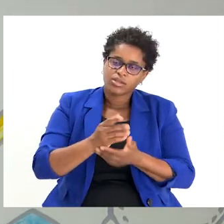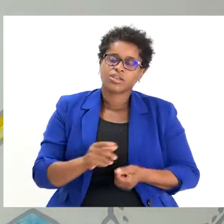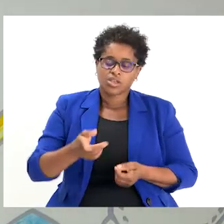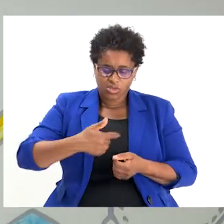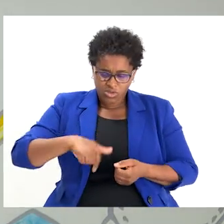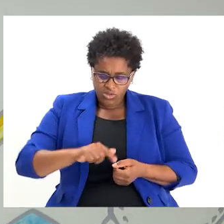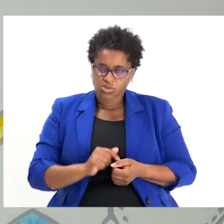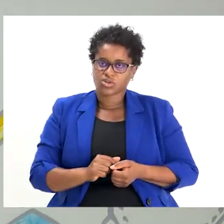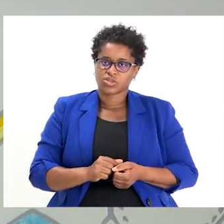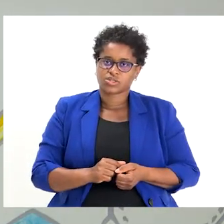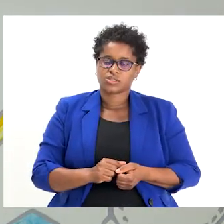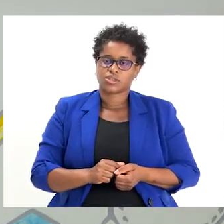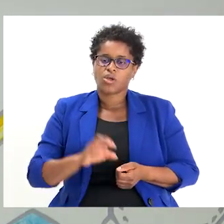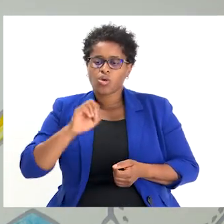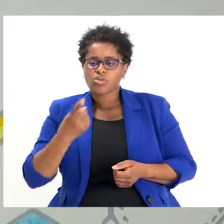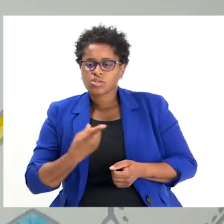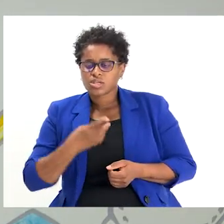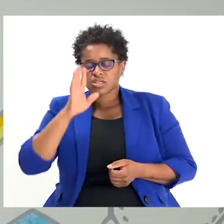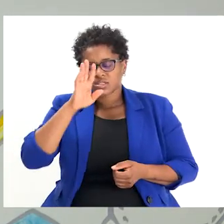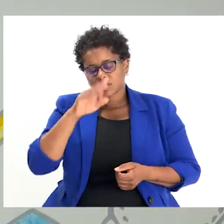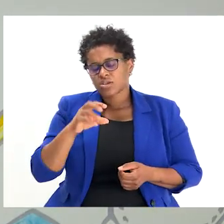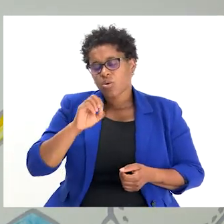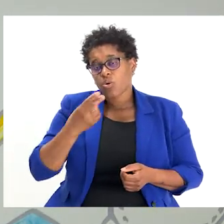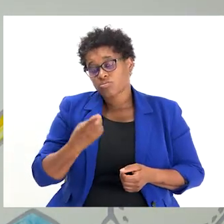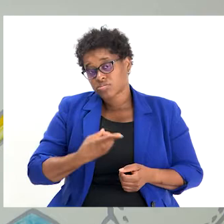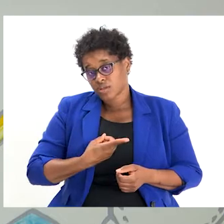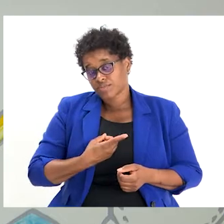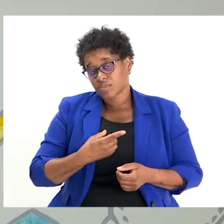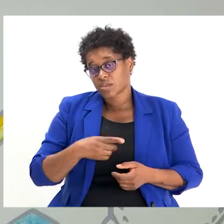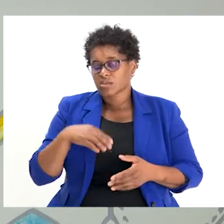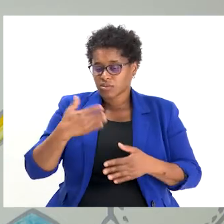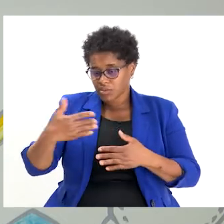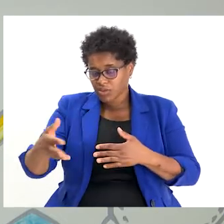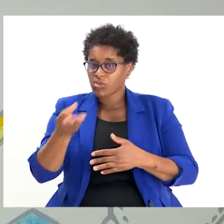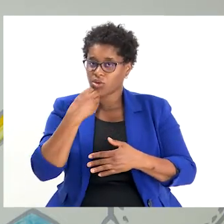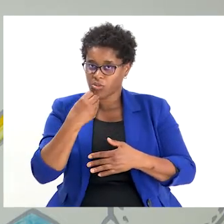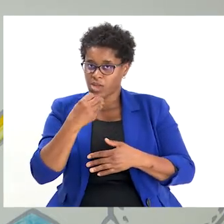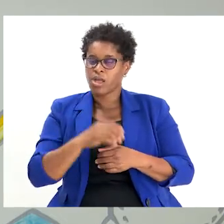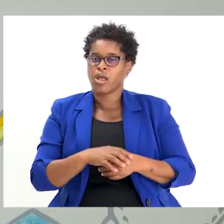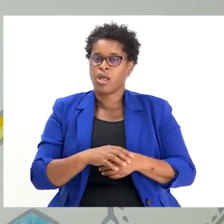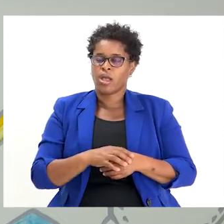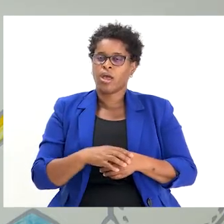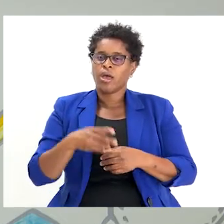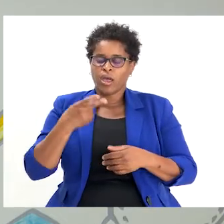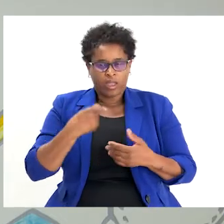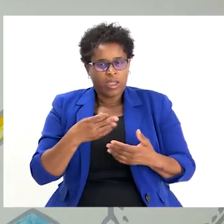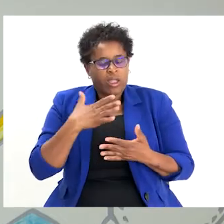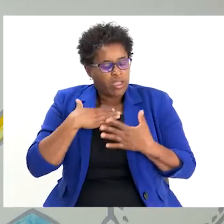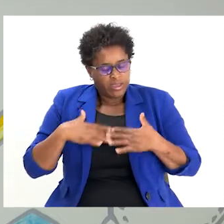vamos, se for uma necessidade de alimentar, à medida que nós vamos alimentar, nós vamos ficar saciável. E